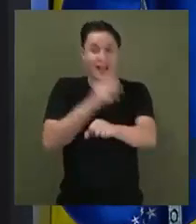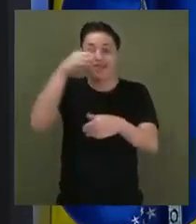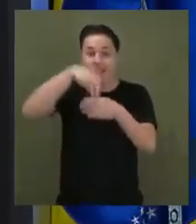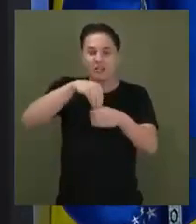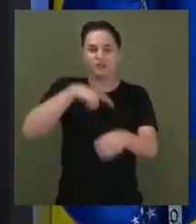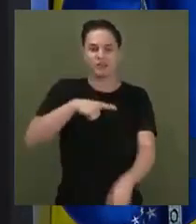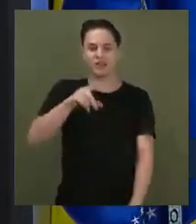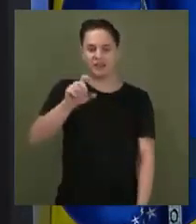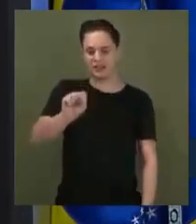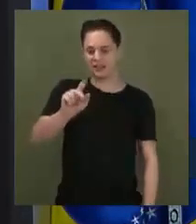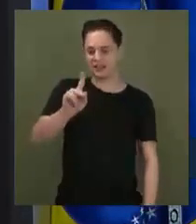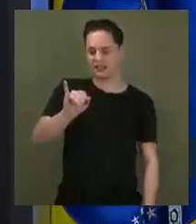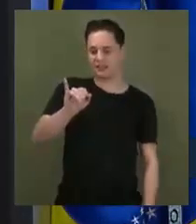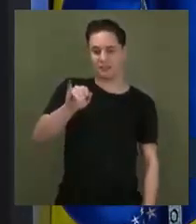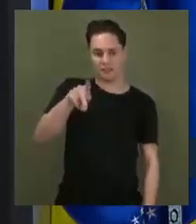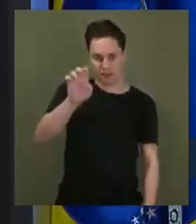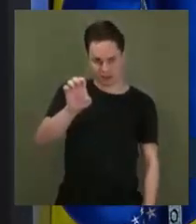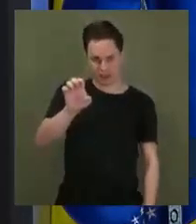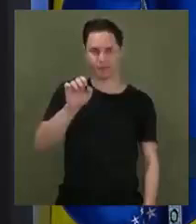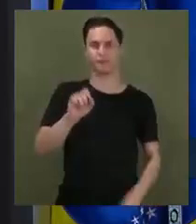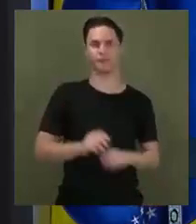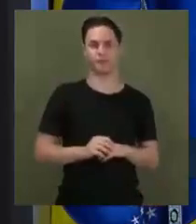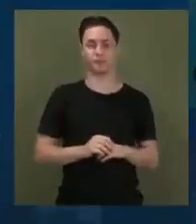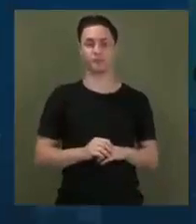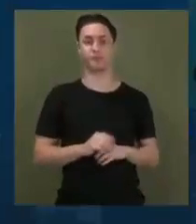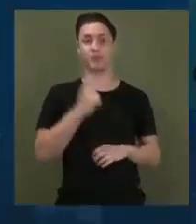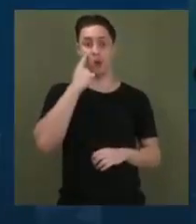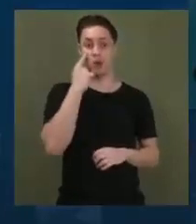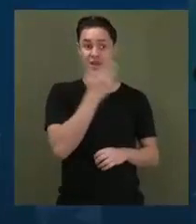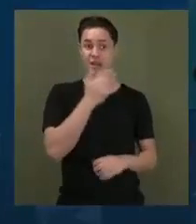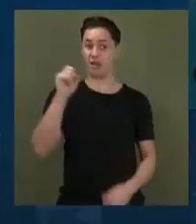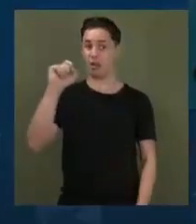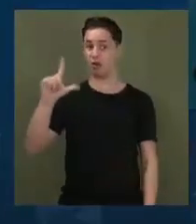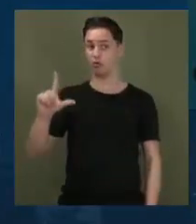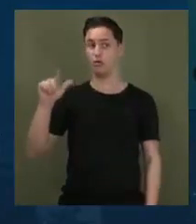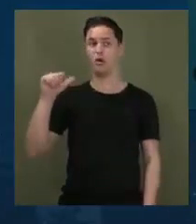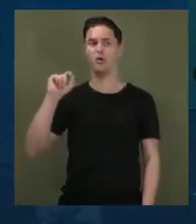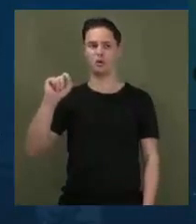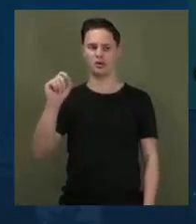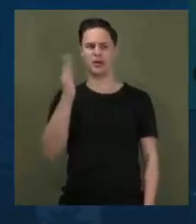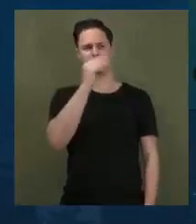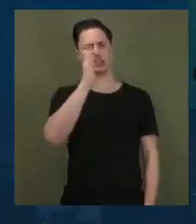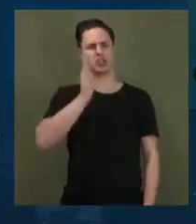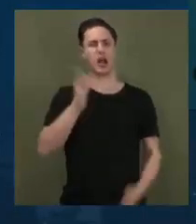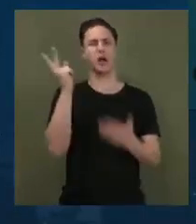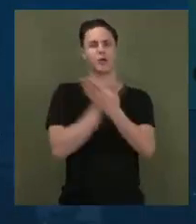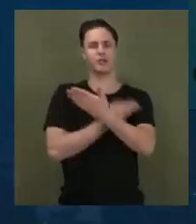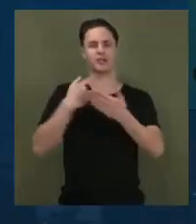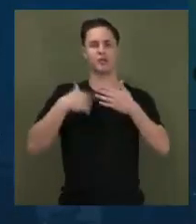Aqui outros tipos de inflamação do endotélio. Esse azul é indicado que já houve sangramento do